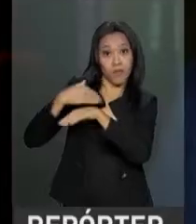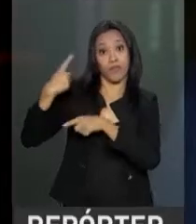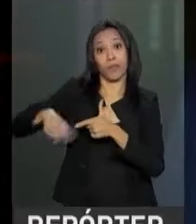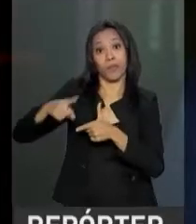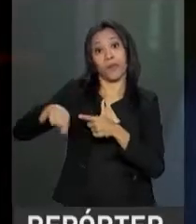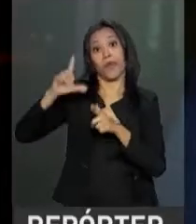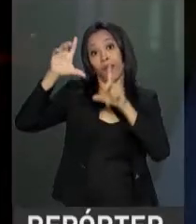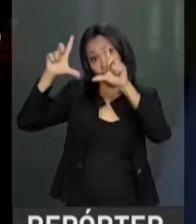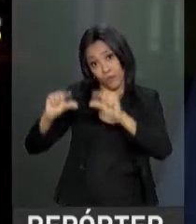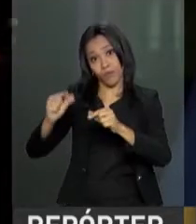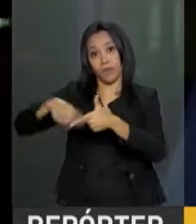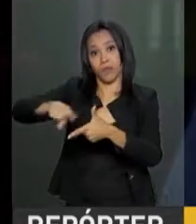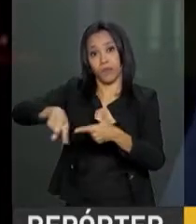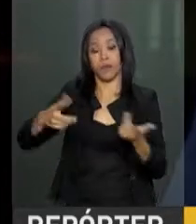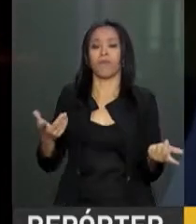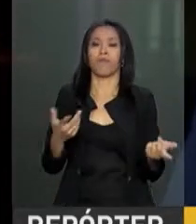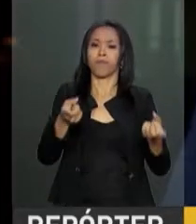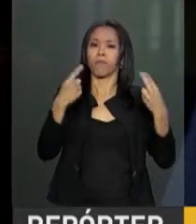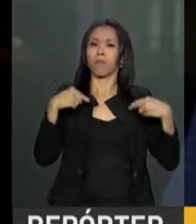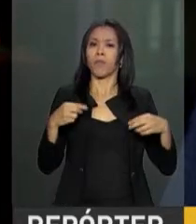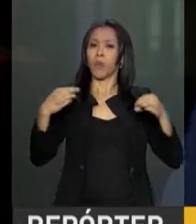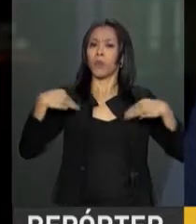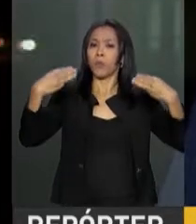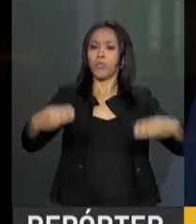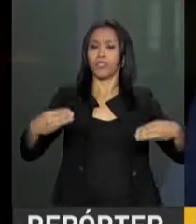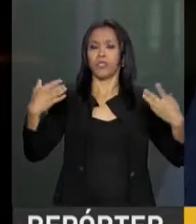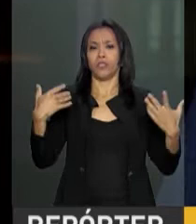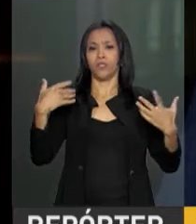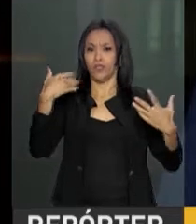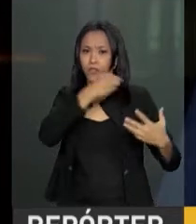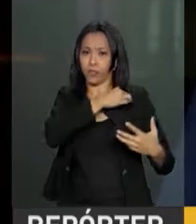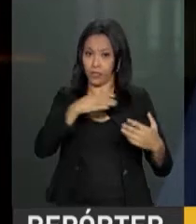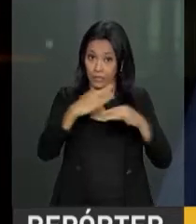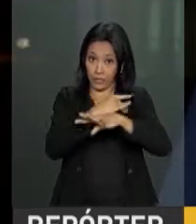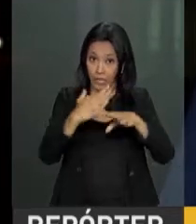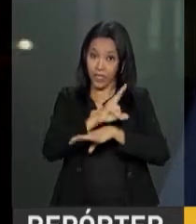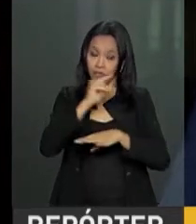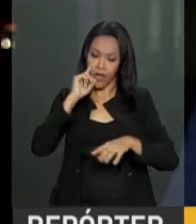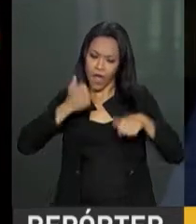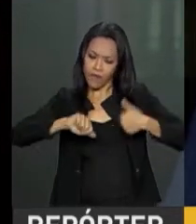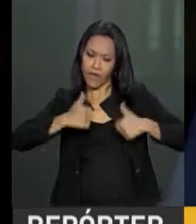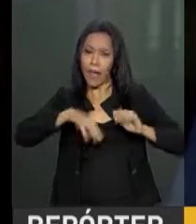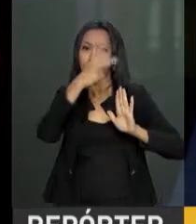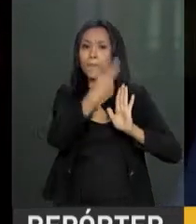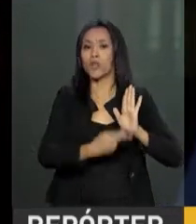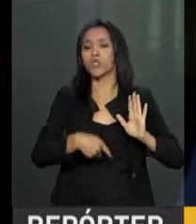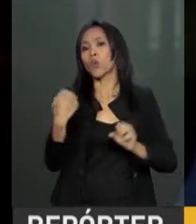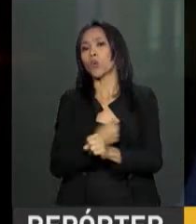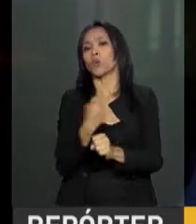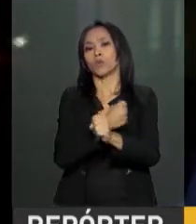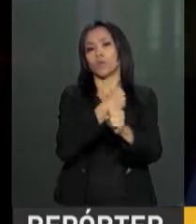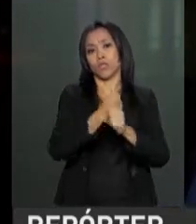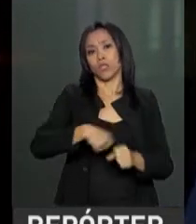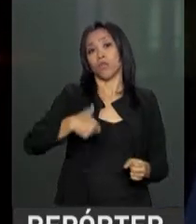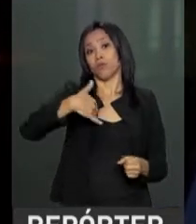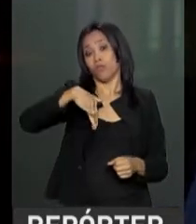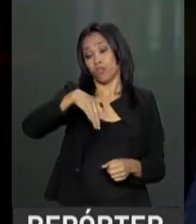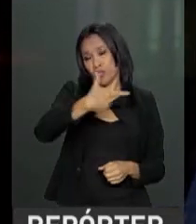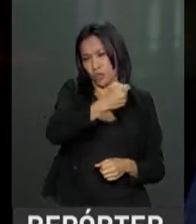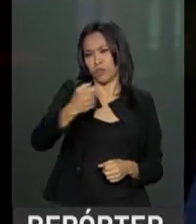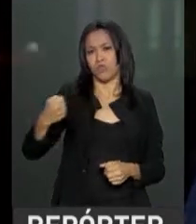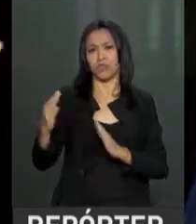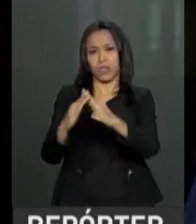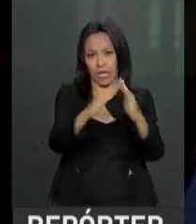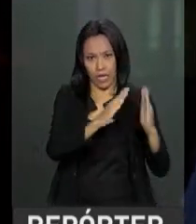O Ministério das Cidades vai analisar um projeto para a construção de 200 unidades habitacionais do programa Minha Casa Minha